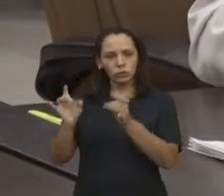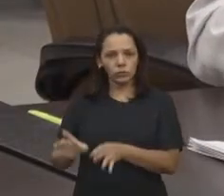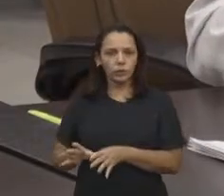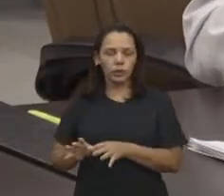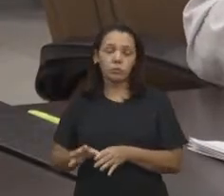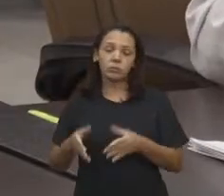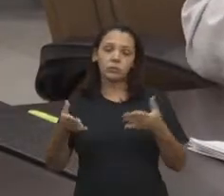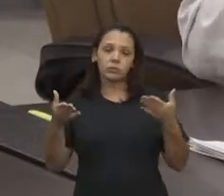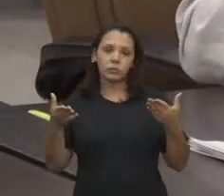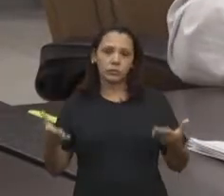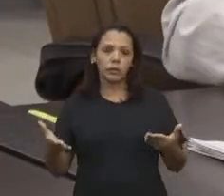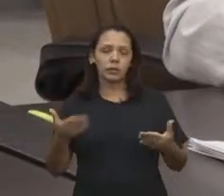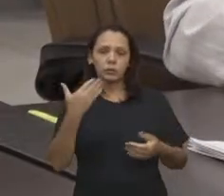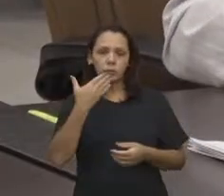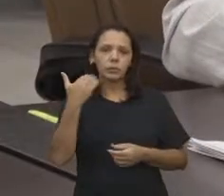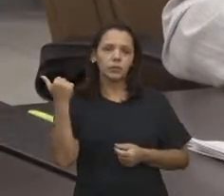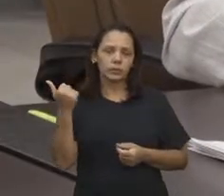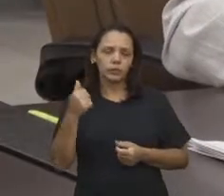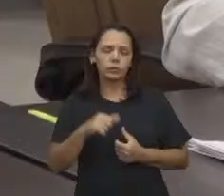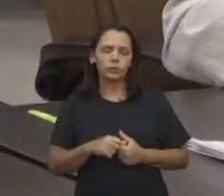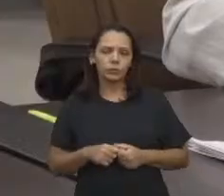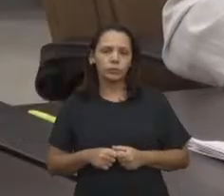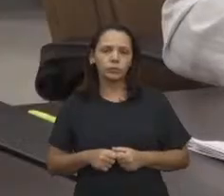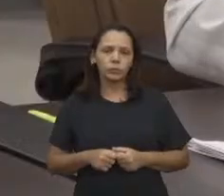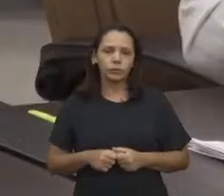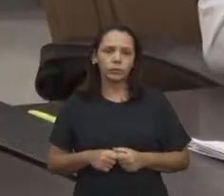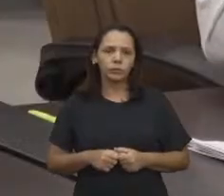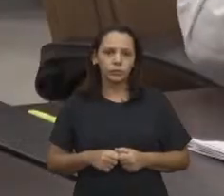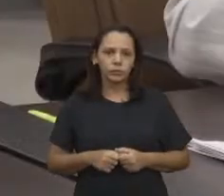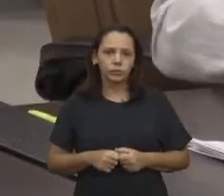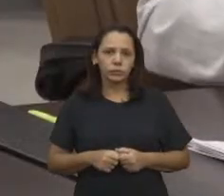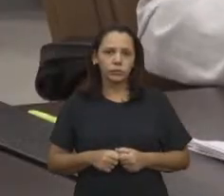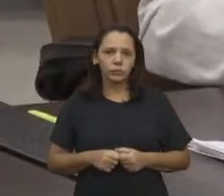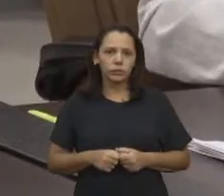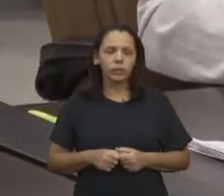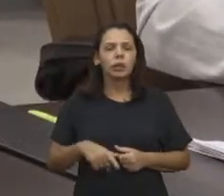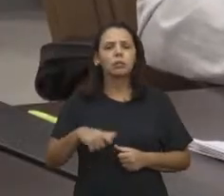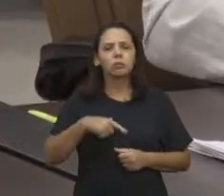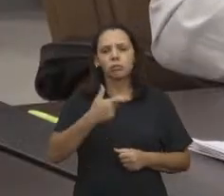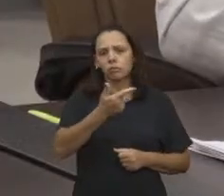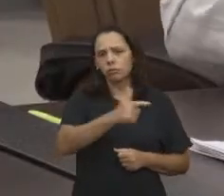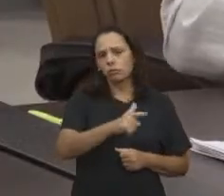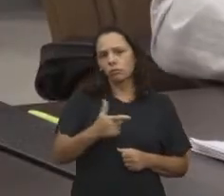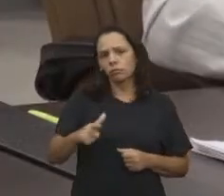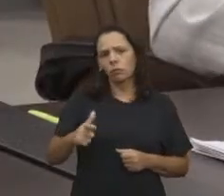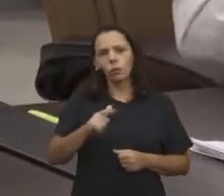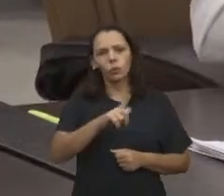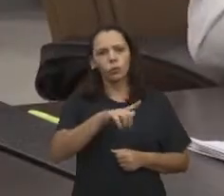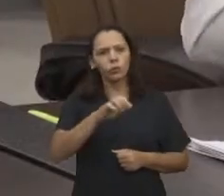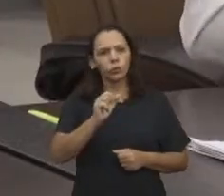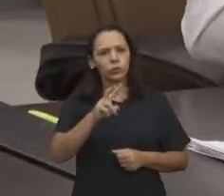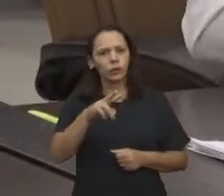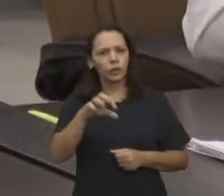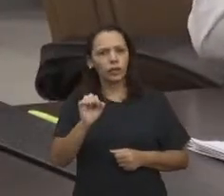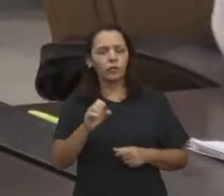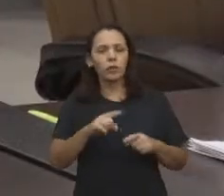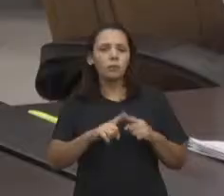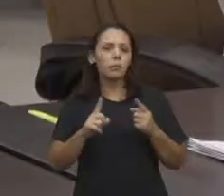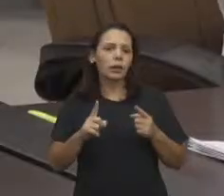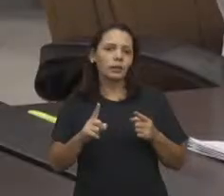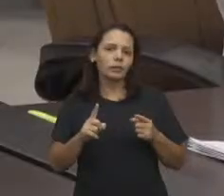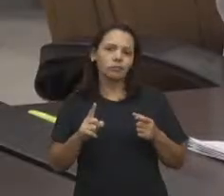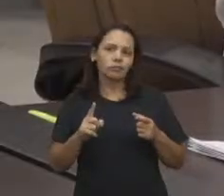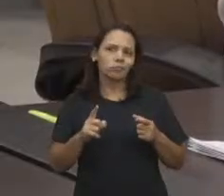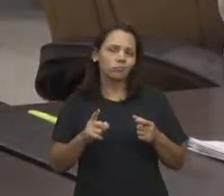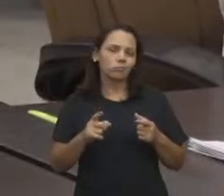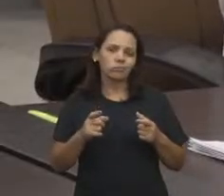Aí vai melhorar mais. E tem outros leves, mas não dá para pagar, o cara que